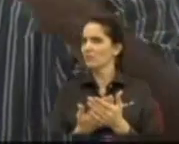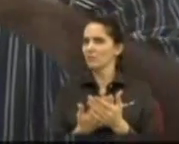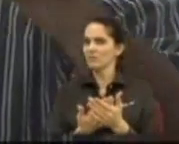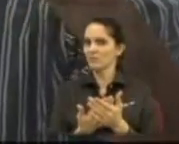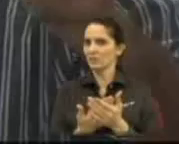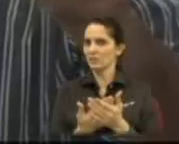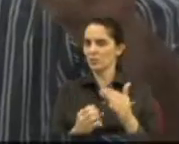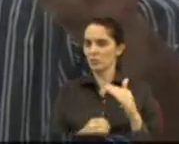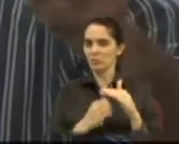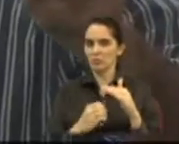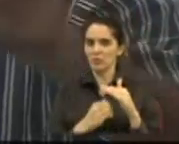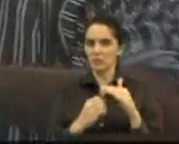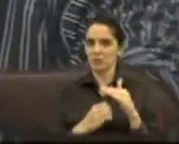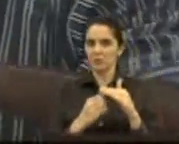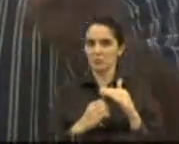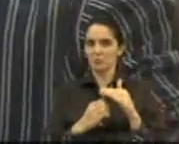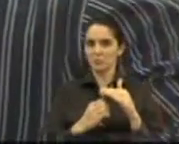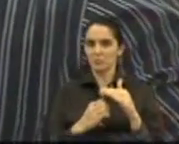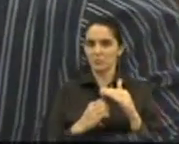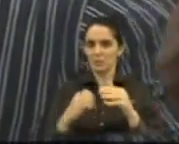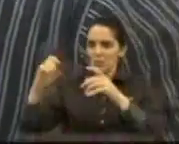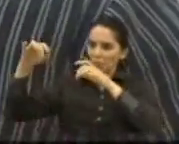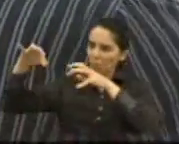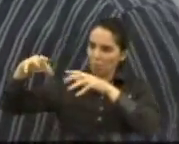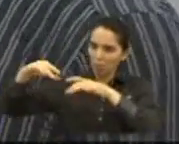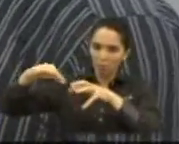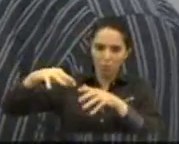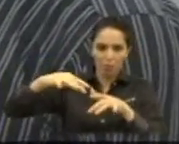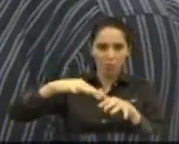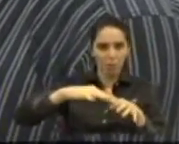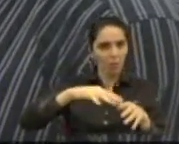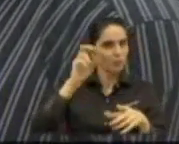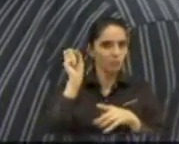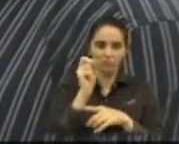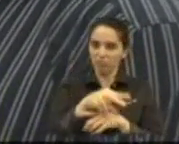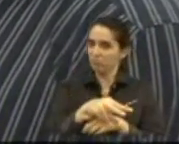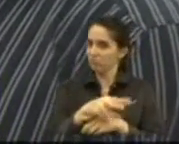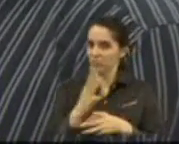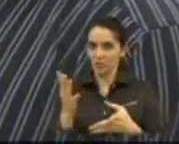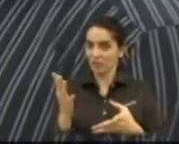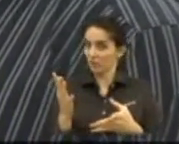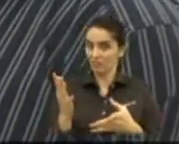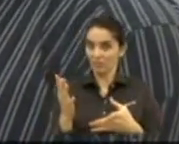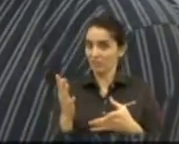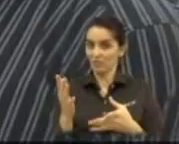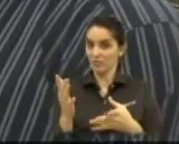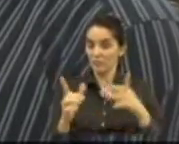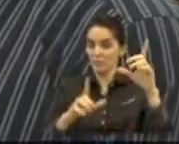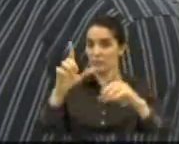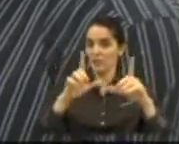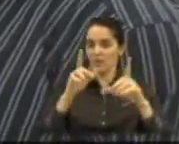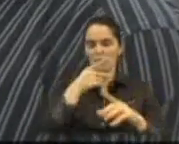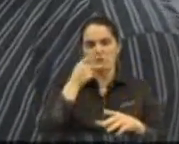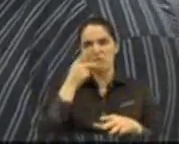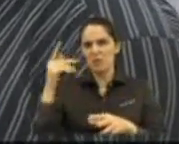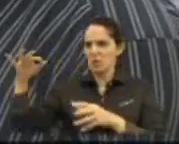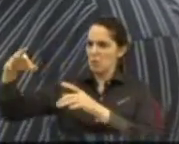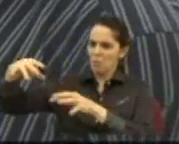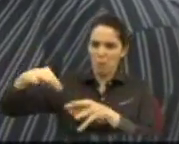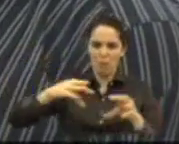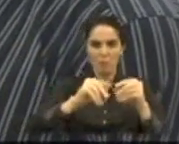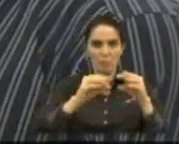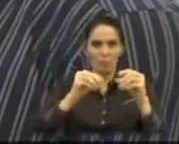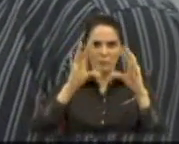empresa passou para todos nós de que a lama não era tóxica, lembrem-se, não é? Os veículos de comunicação dizendo, não, a lama